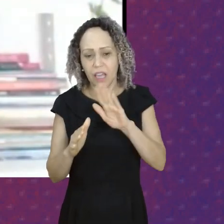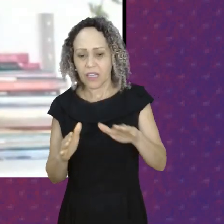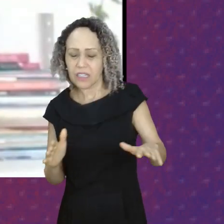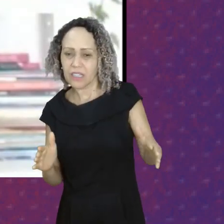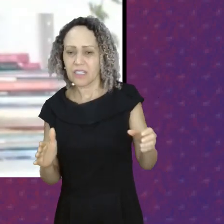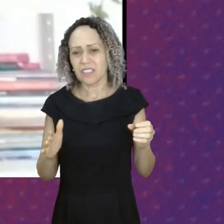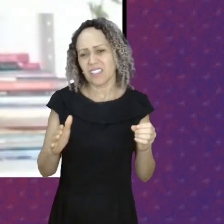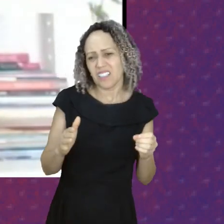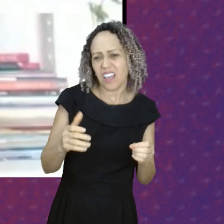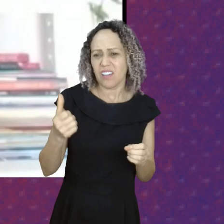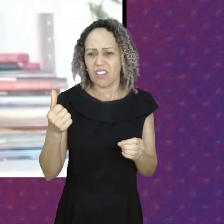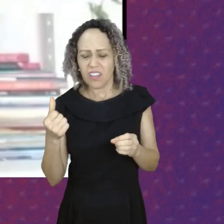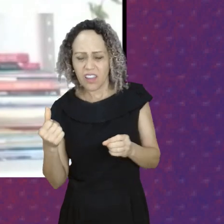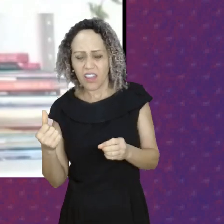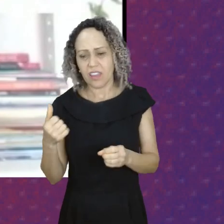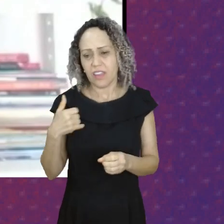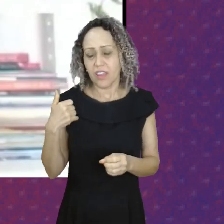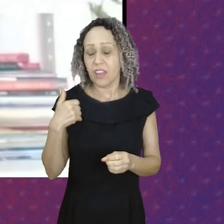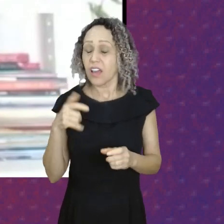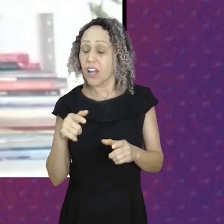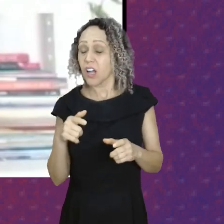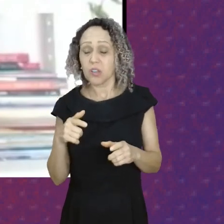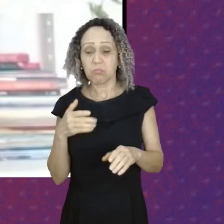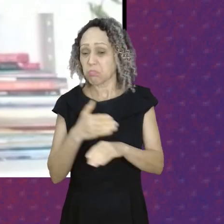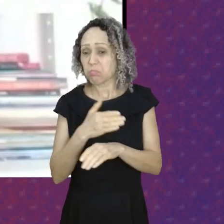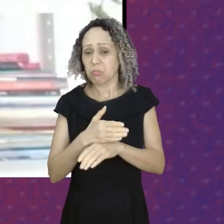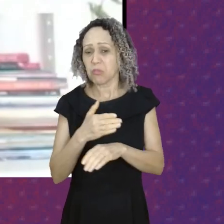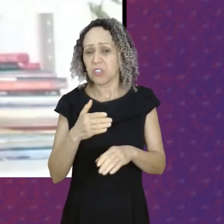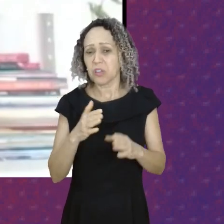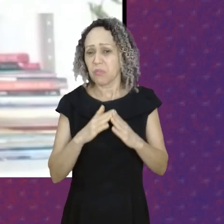era alto, eram